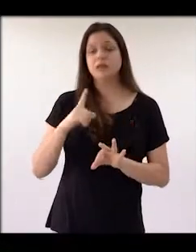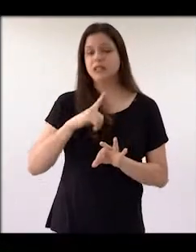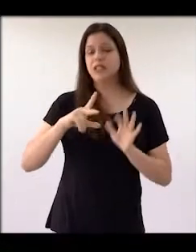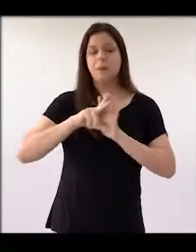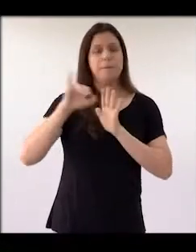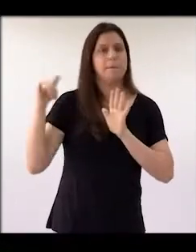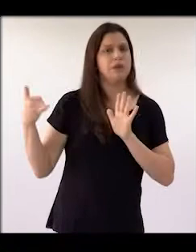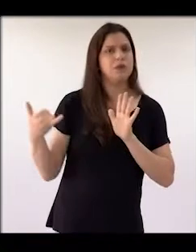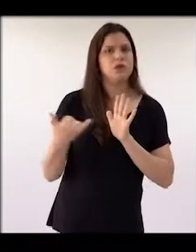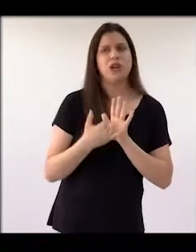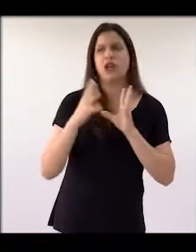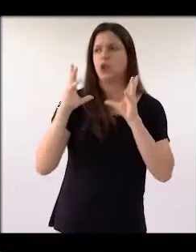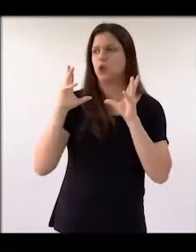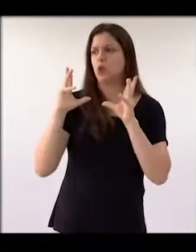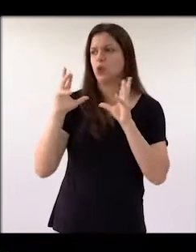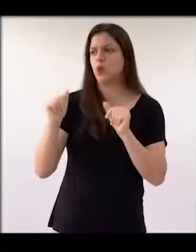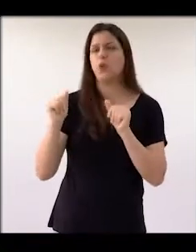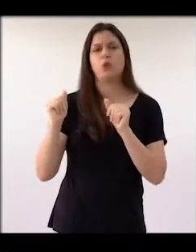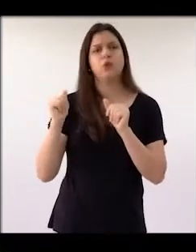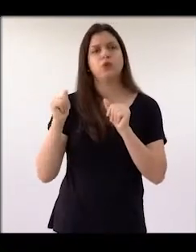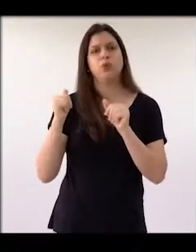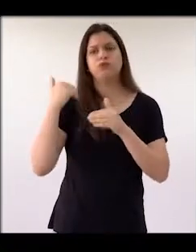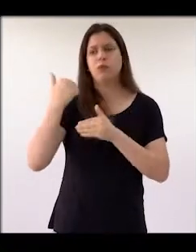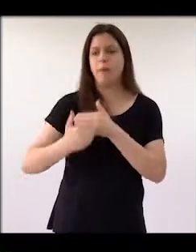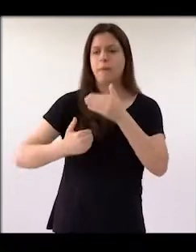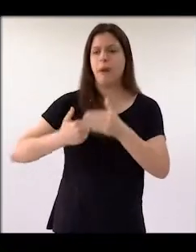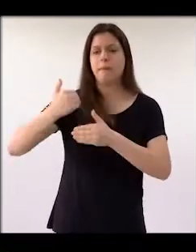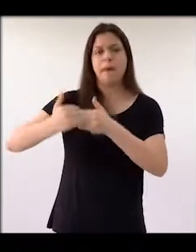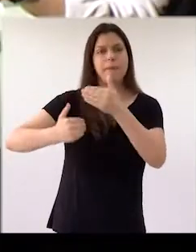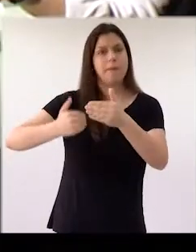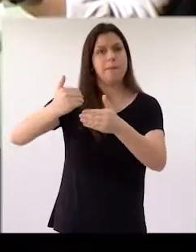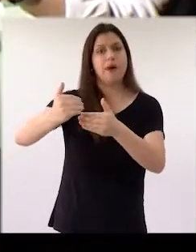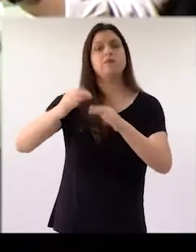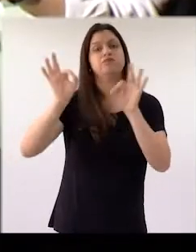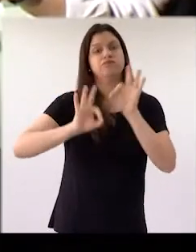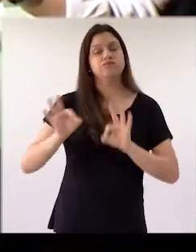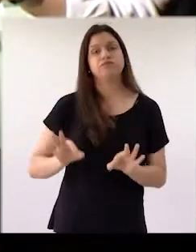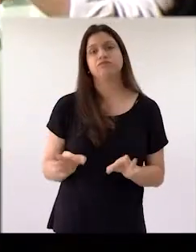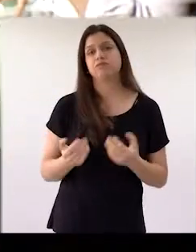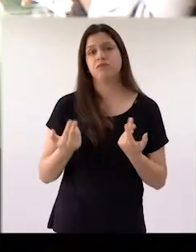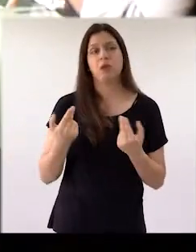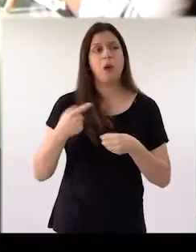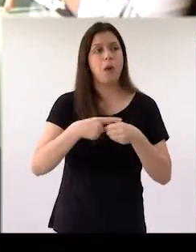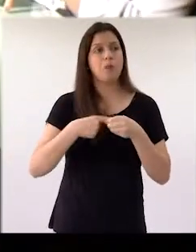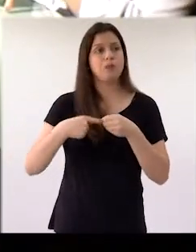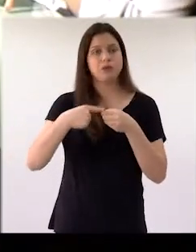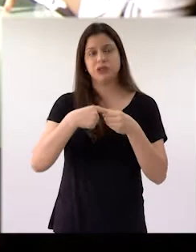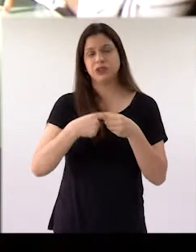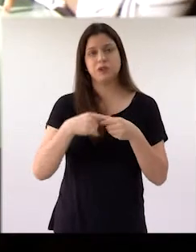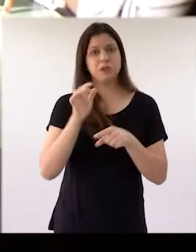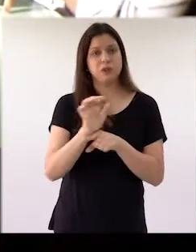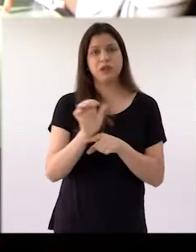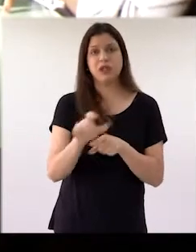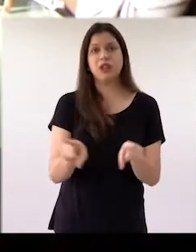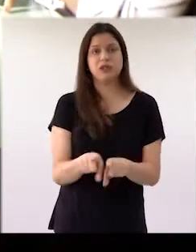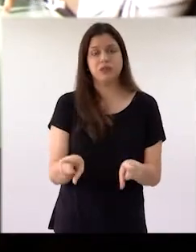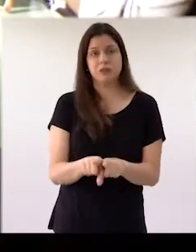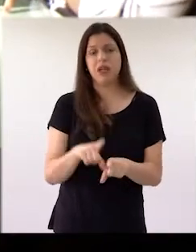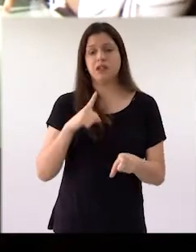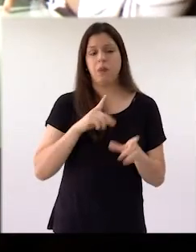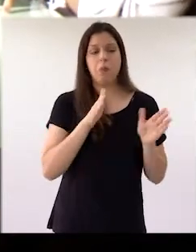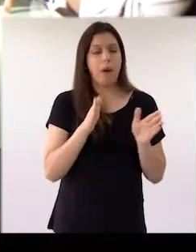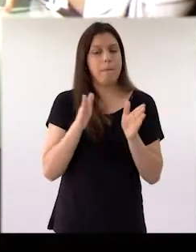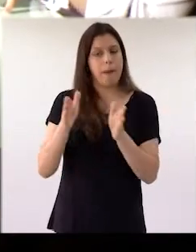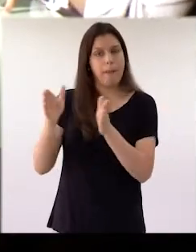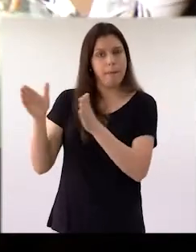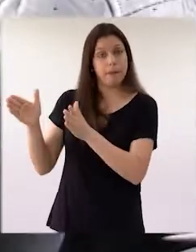todo o planejamento, né, o que ele tem que atender, até que etapa, tem as etapas, né, a serem feitas, assim como o município e no estado também